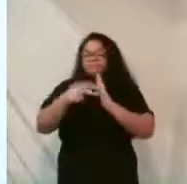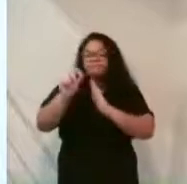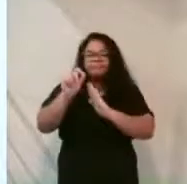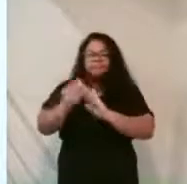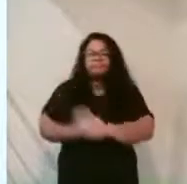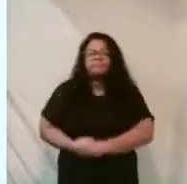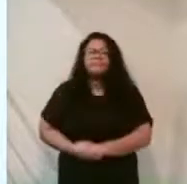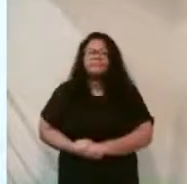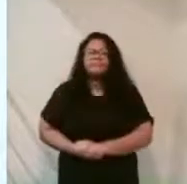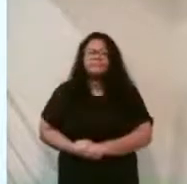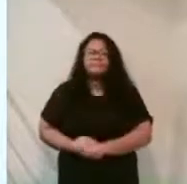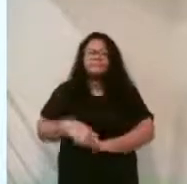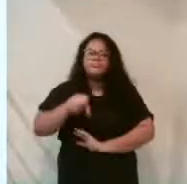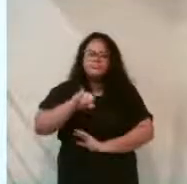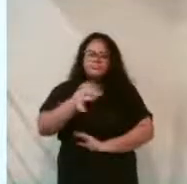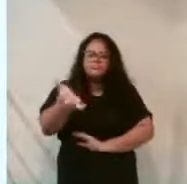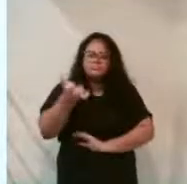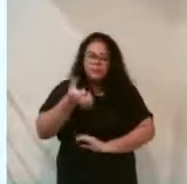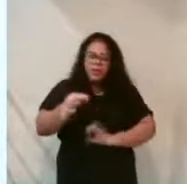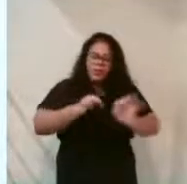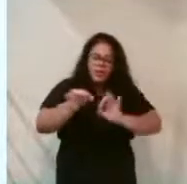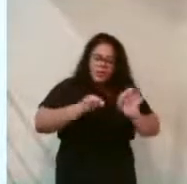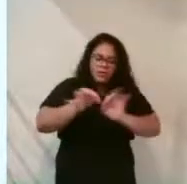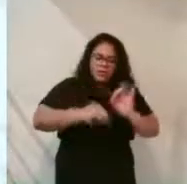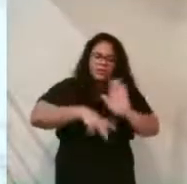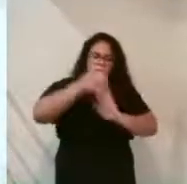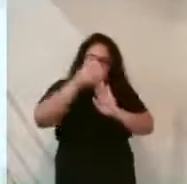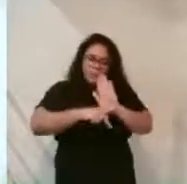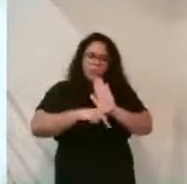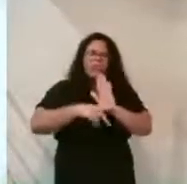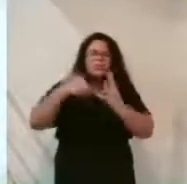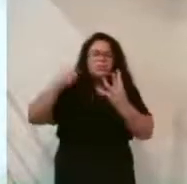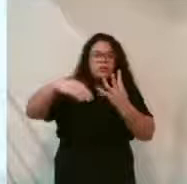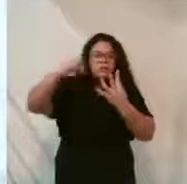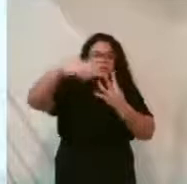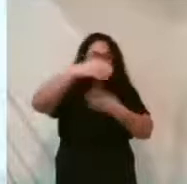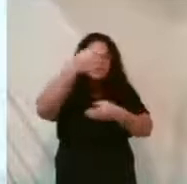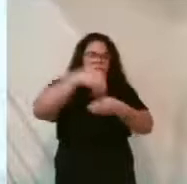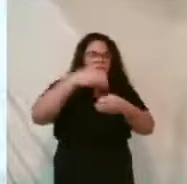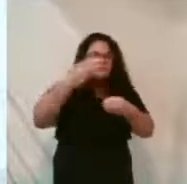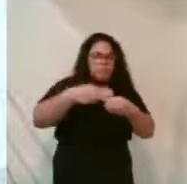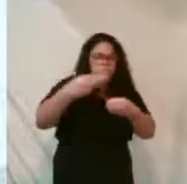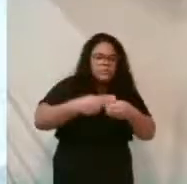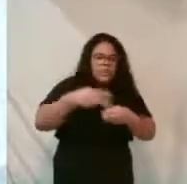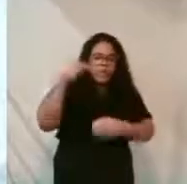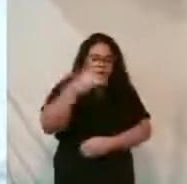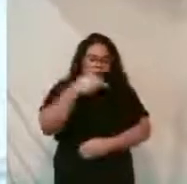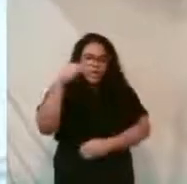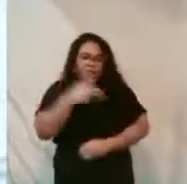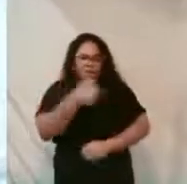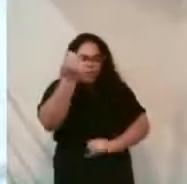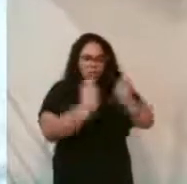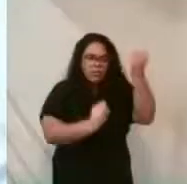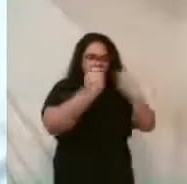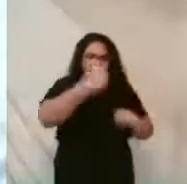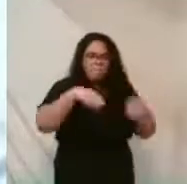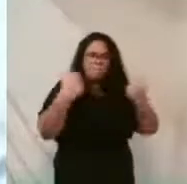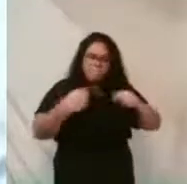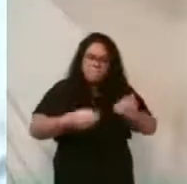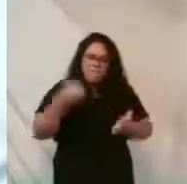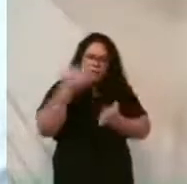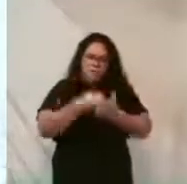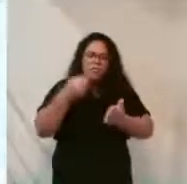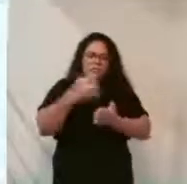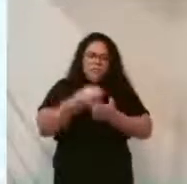se vai implantar uma usina mecanizada no município, que essa usina tenha como obrigação a contratação dos catadores de